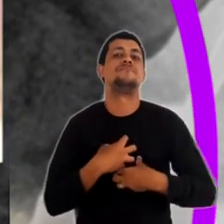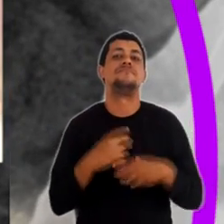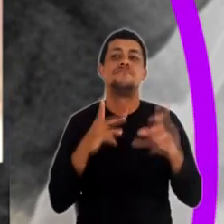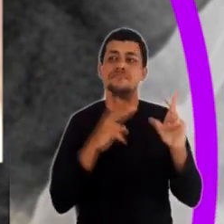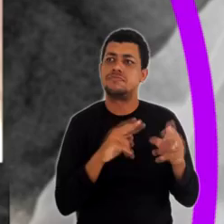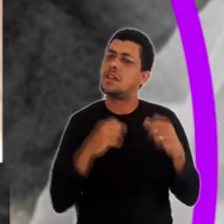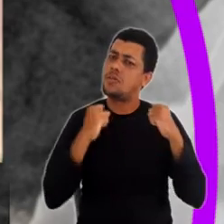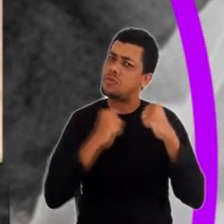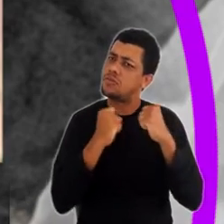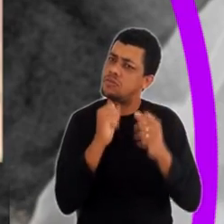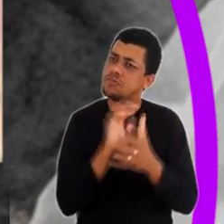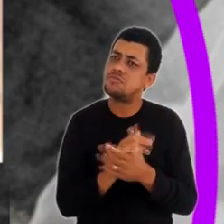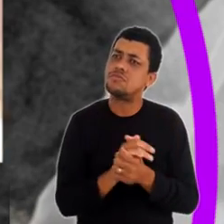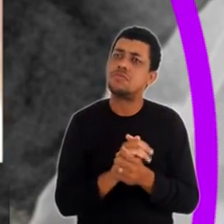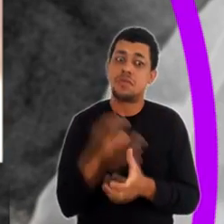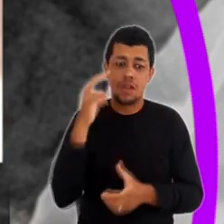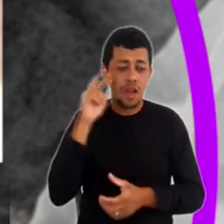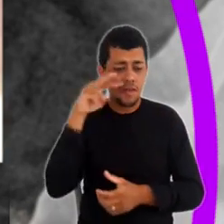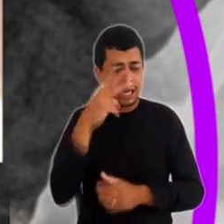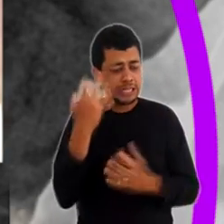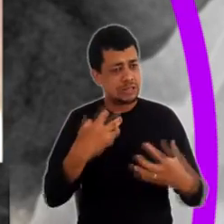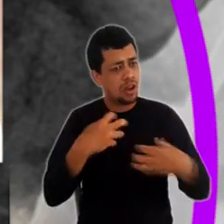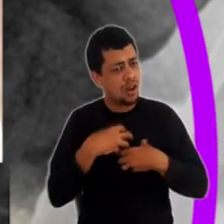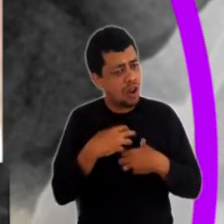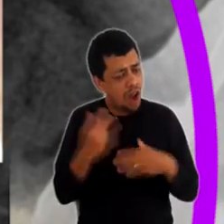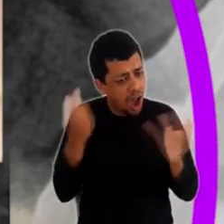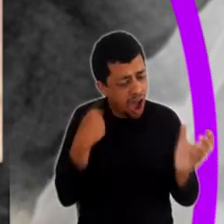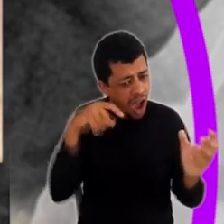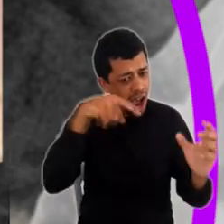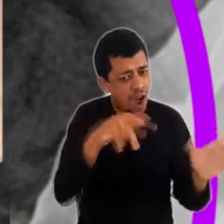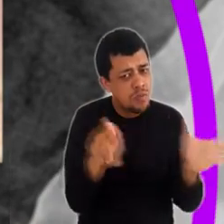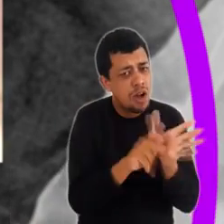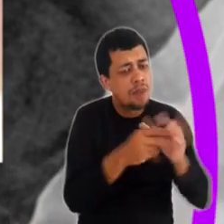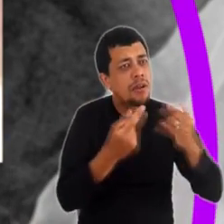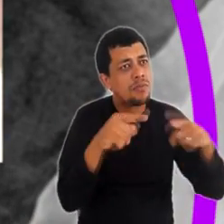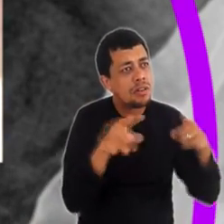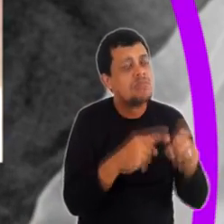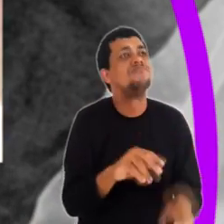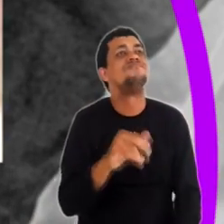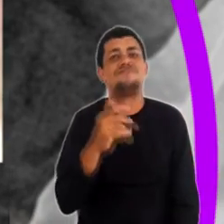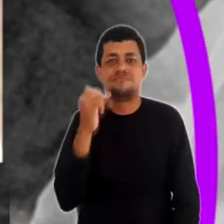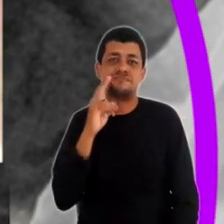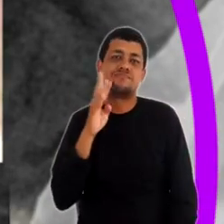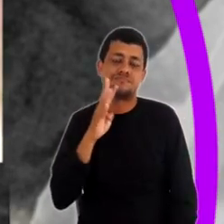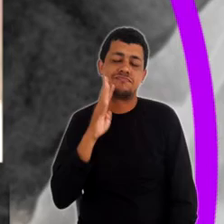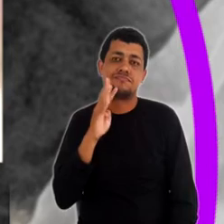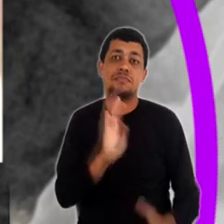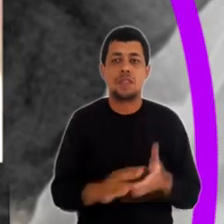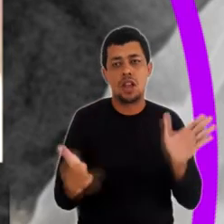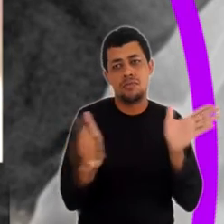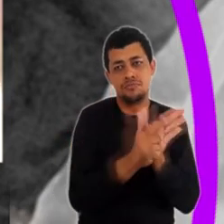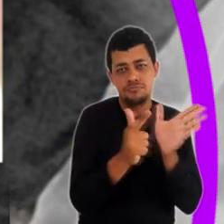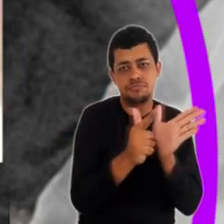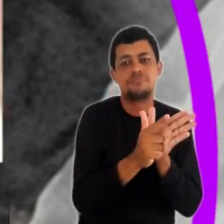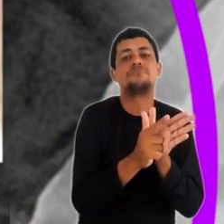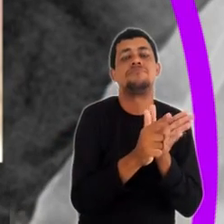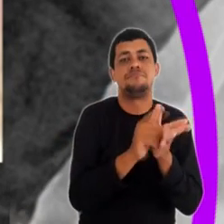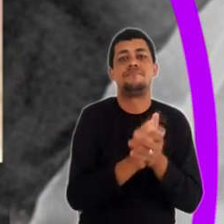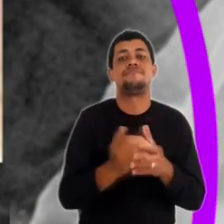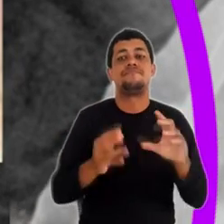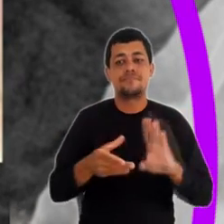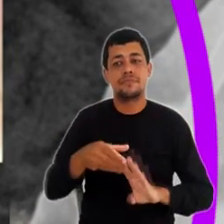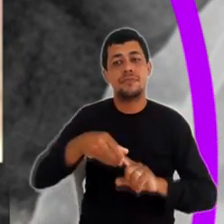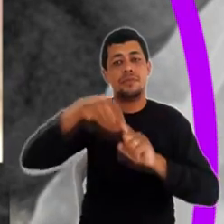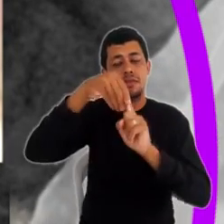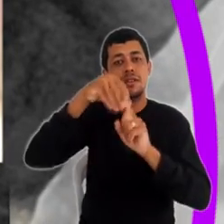de loucas, que elas pudessem se ver, né, na nossa música. Então, assim, o Histeria, ele tem esse papel principal, sabe? Que é